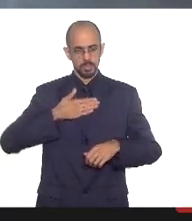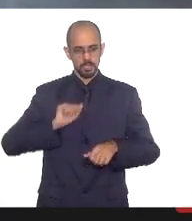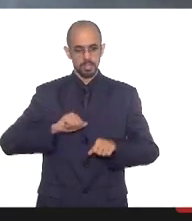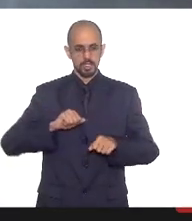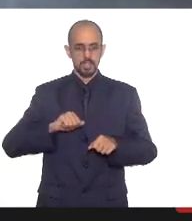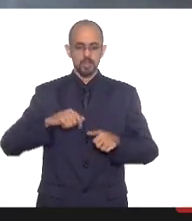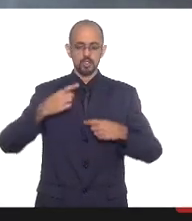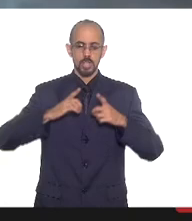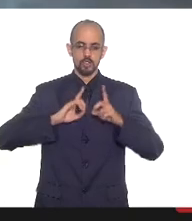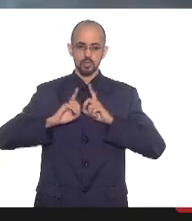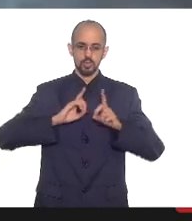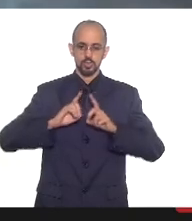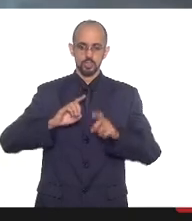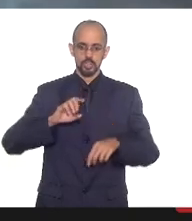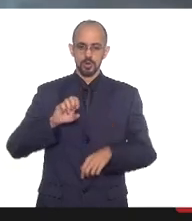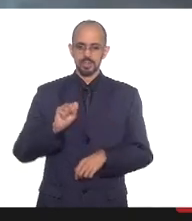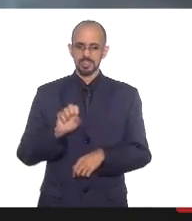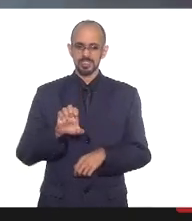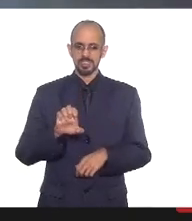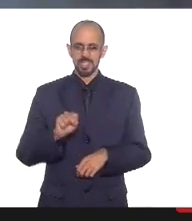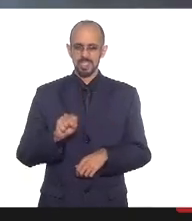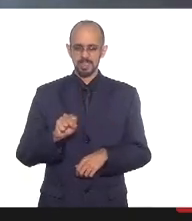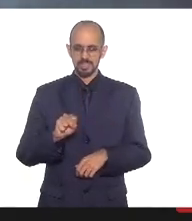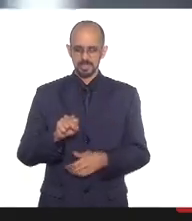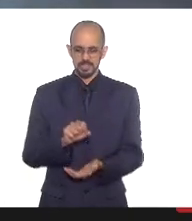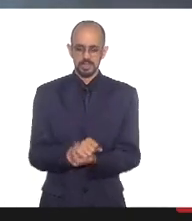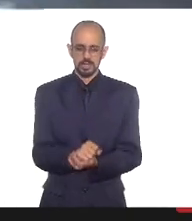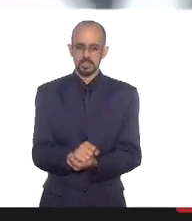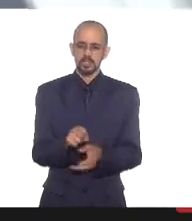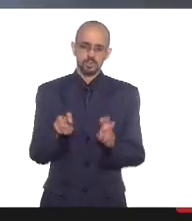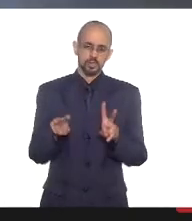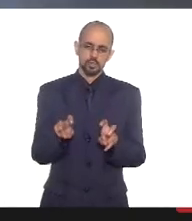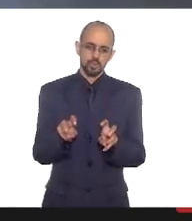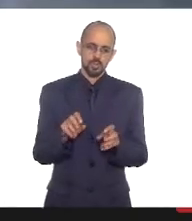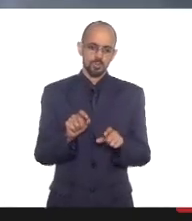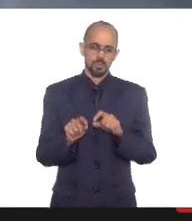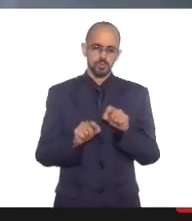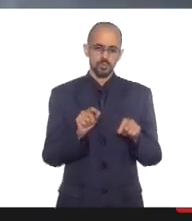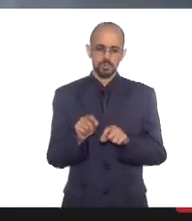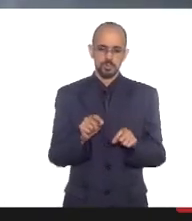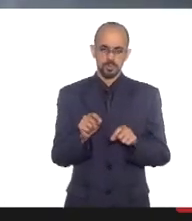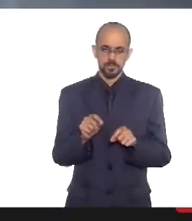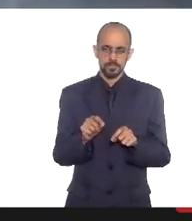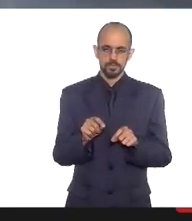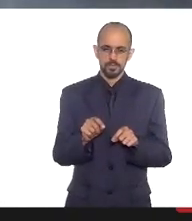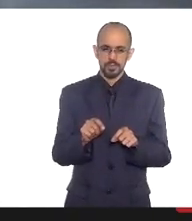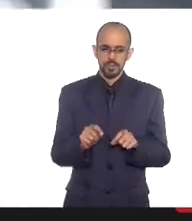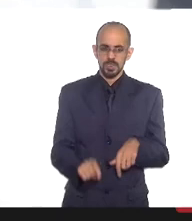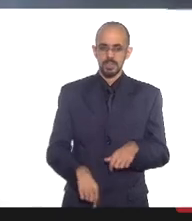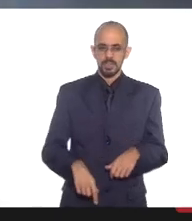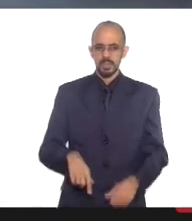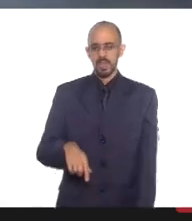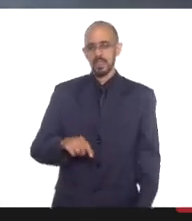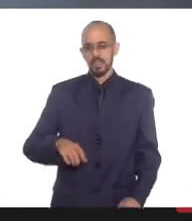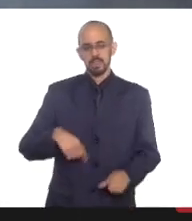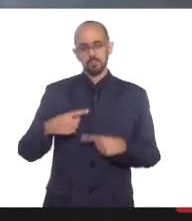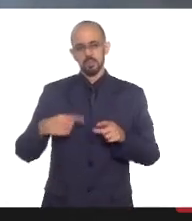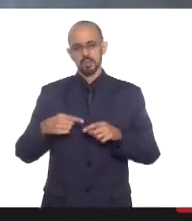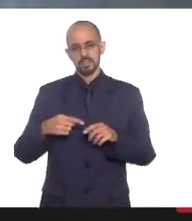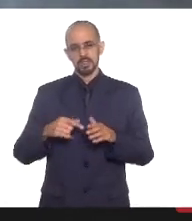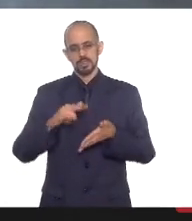seis uma adaptação desta deliberação nível acho que a gente porque logo depois de aplicação de liberação Cível sempre o Ministério da